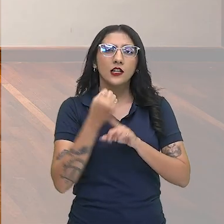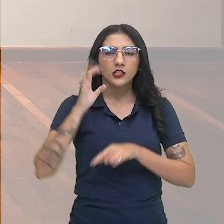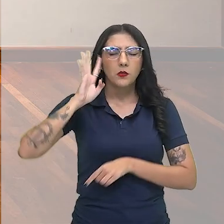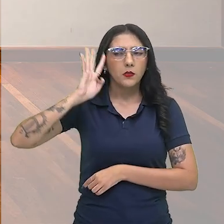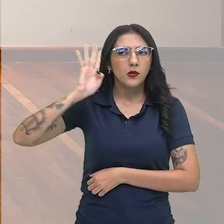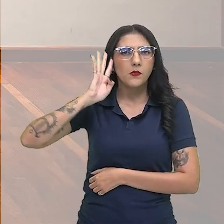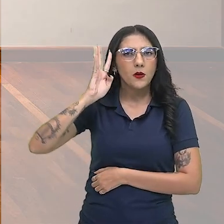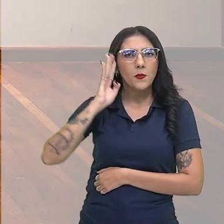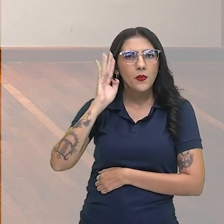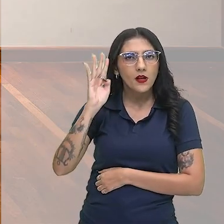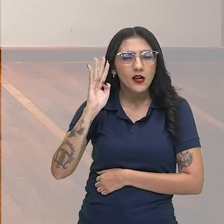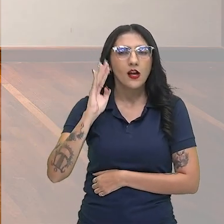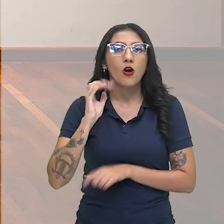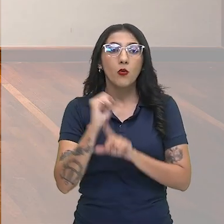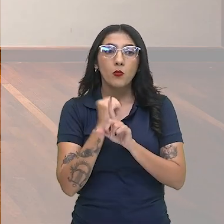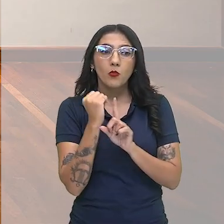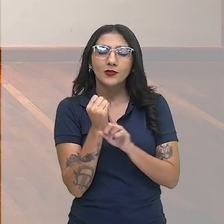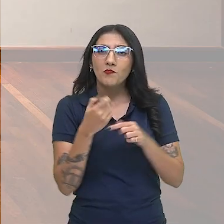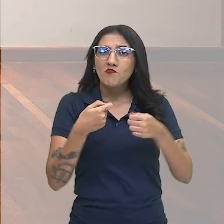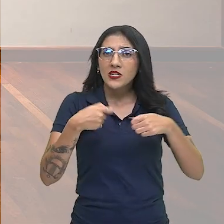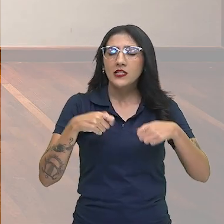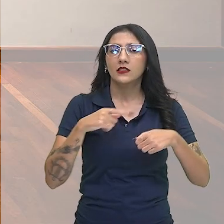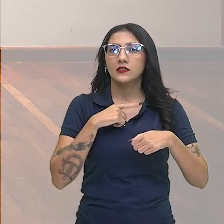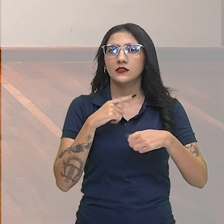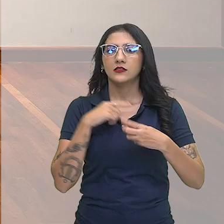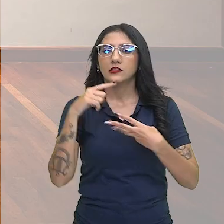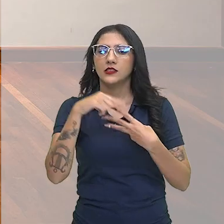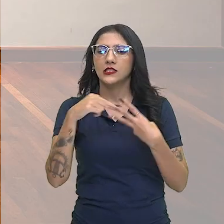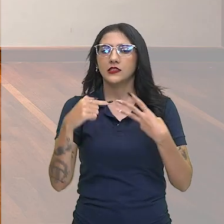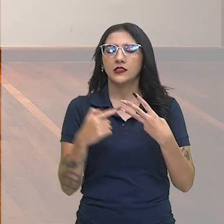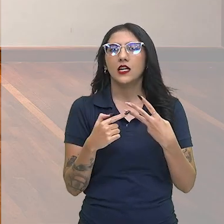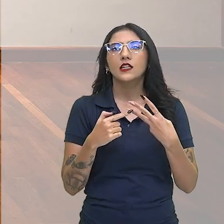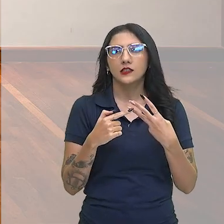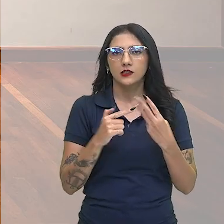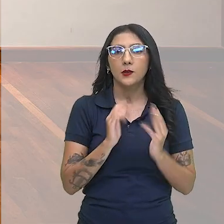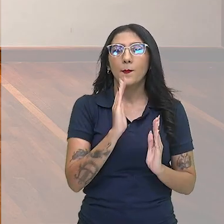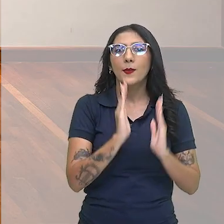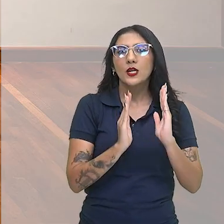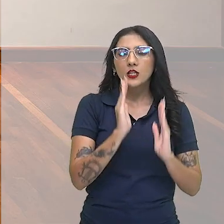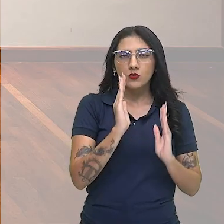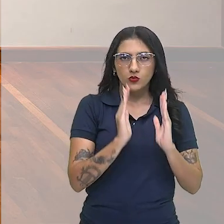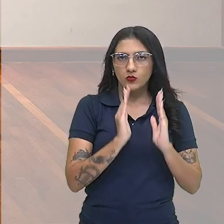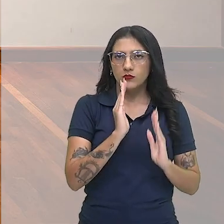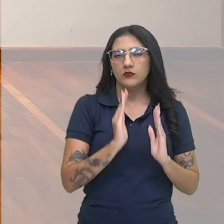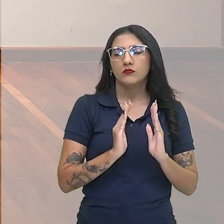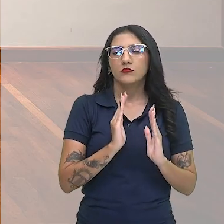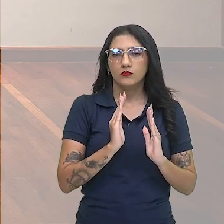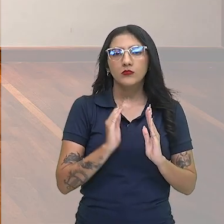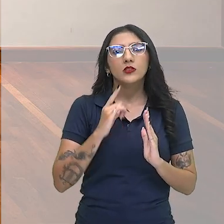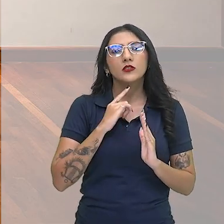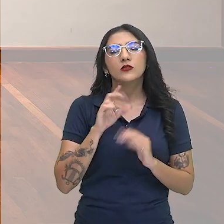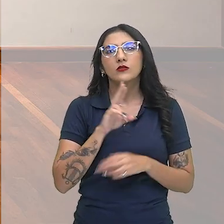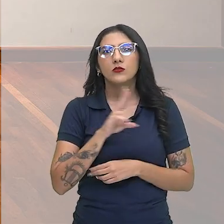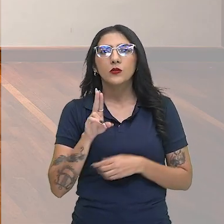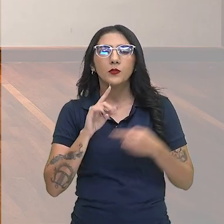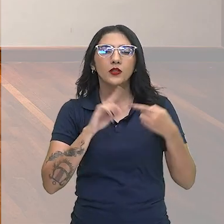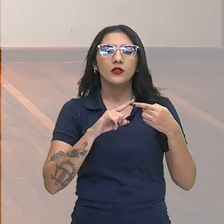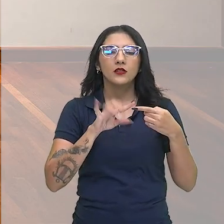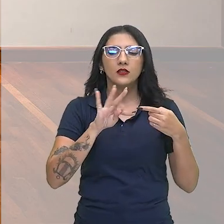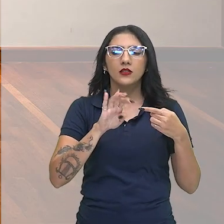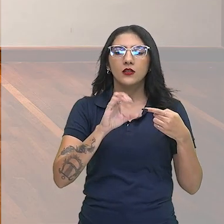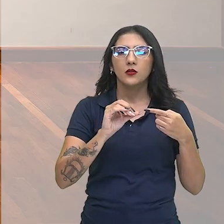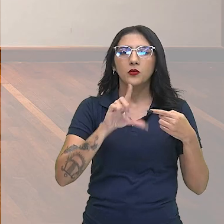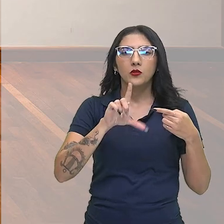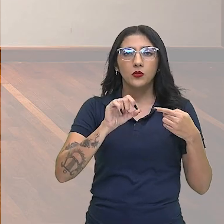humano, ele passa obrigatoriamente por 3 estágios ou estados, que ele chama de